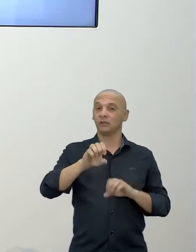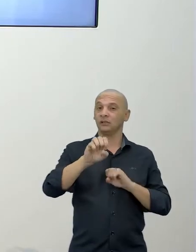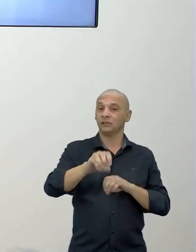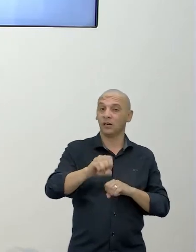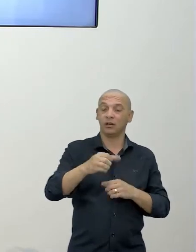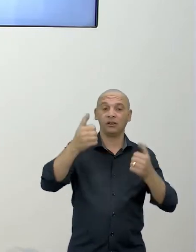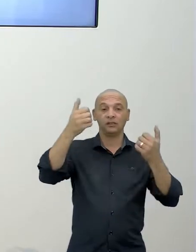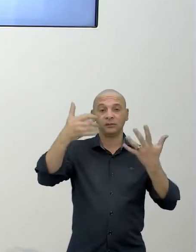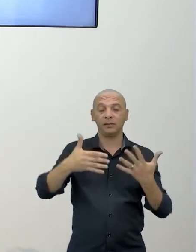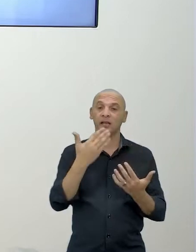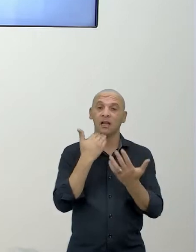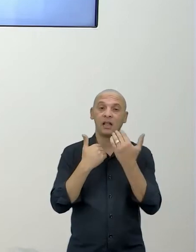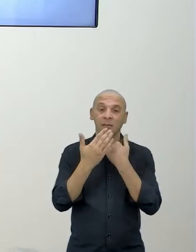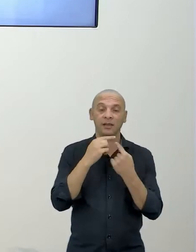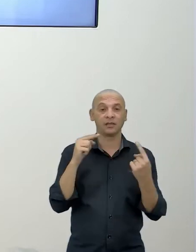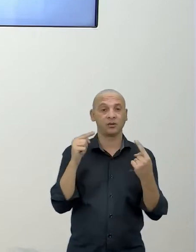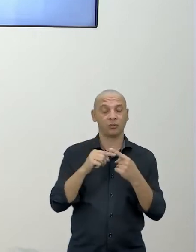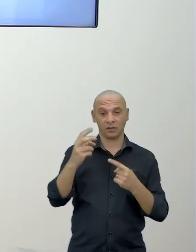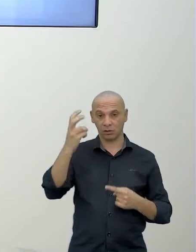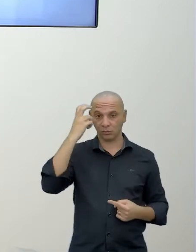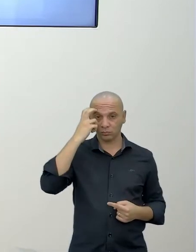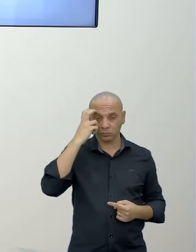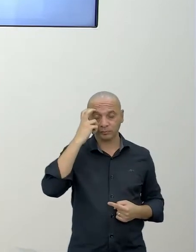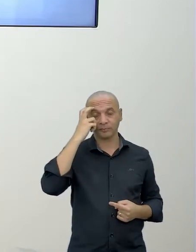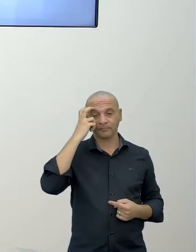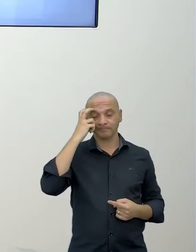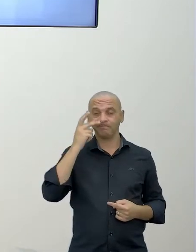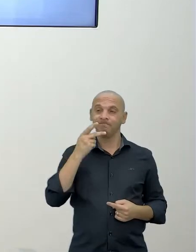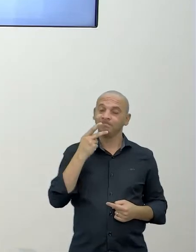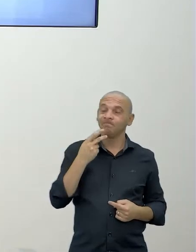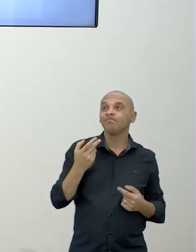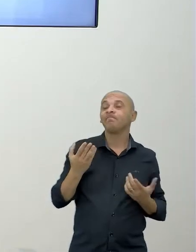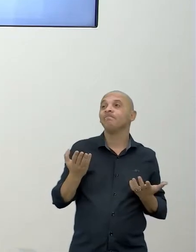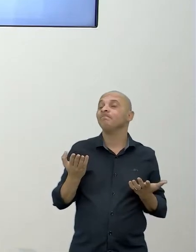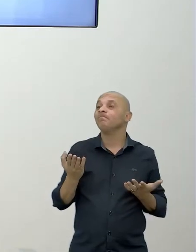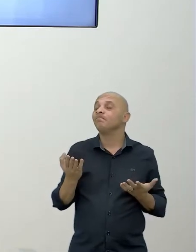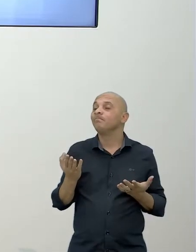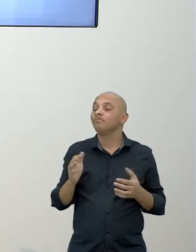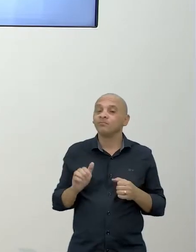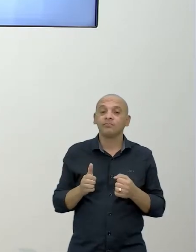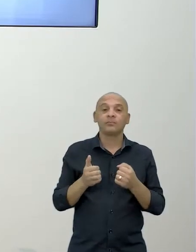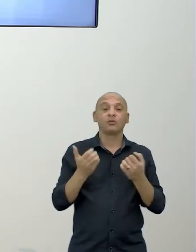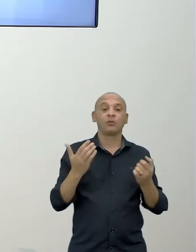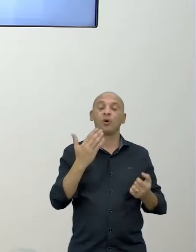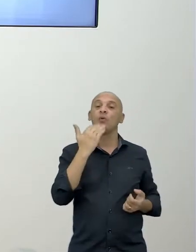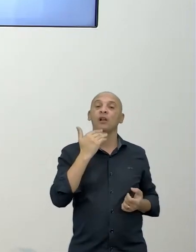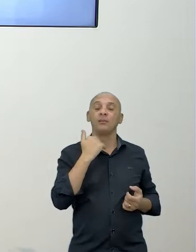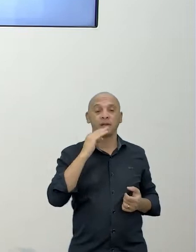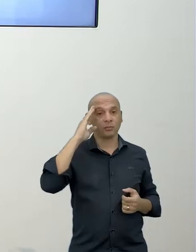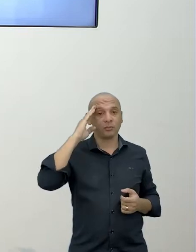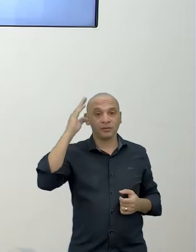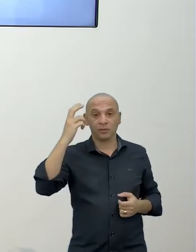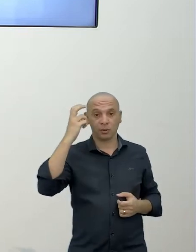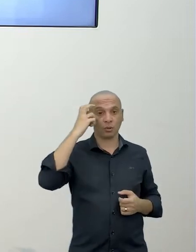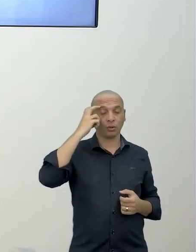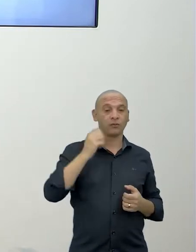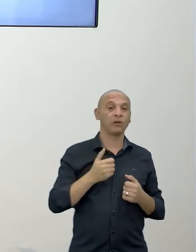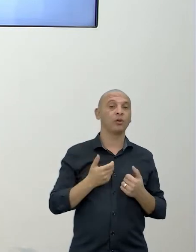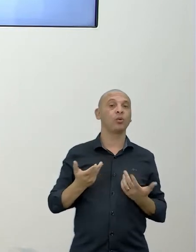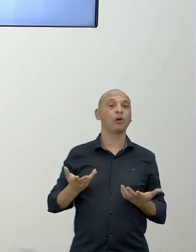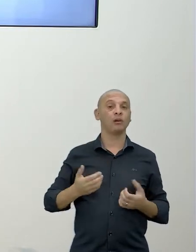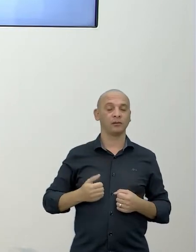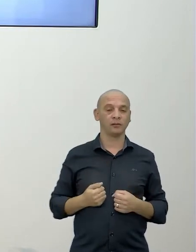de cidade, região, de grupos étnicos. Então, sim, em uma das nossas aulas que a gente falou sobre alimentação como um aspecto da cultura,